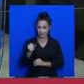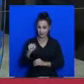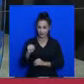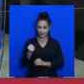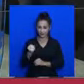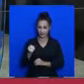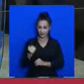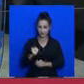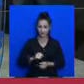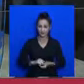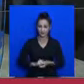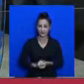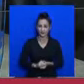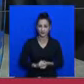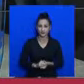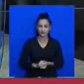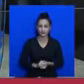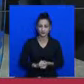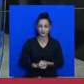2368.